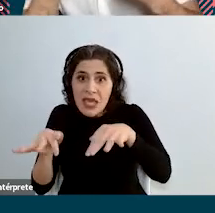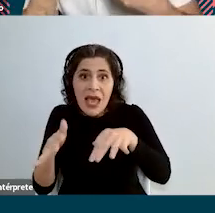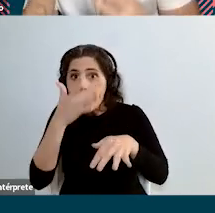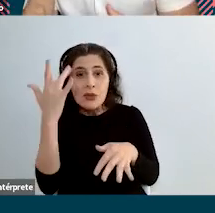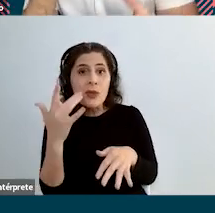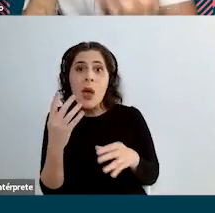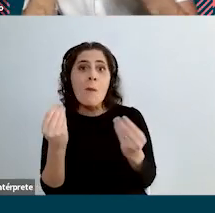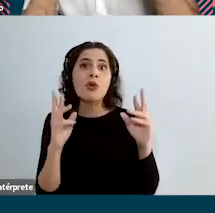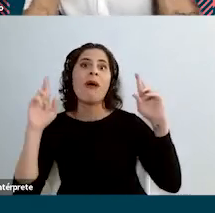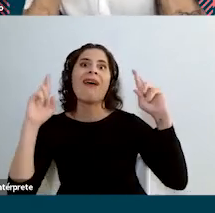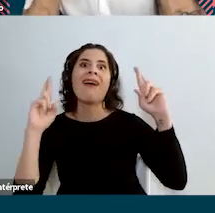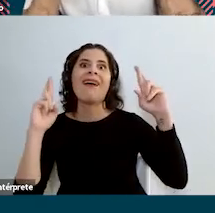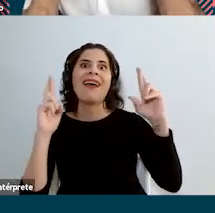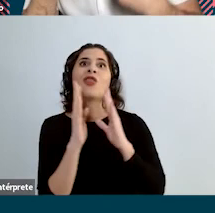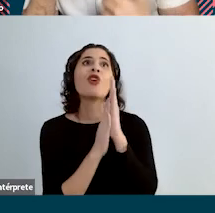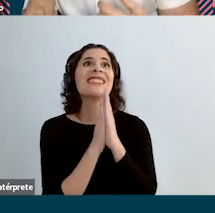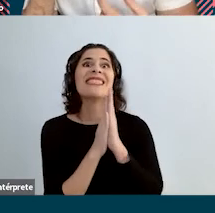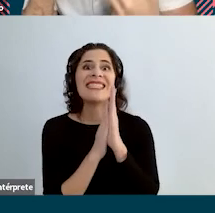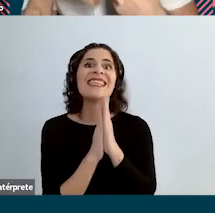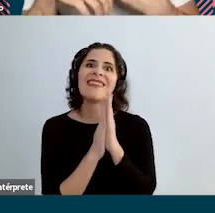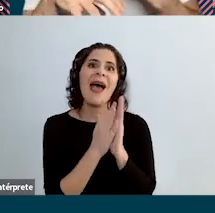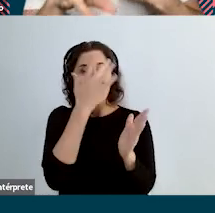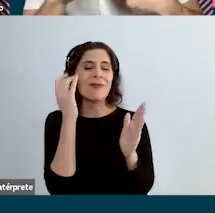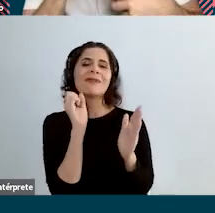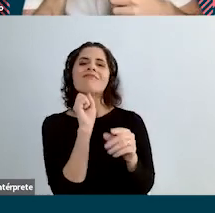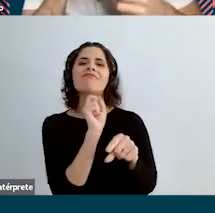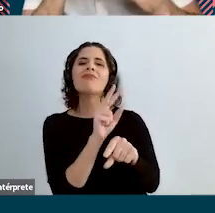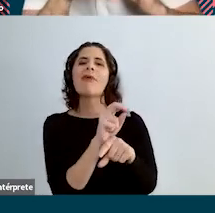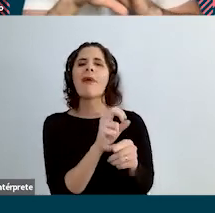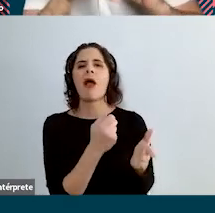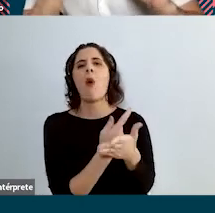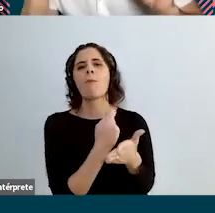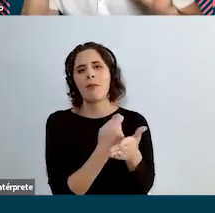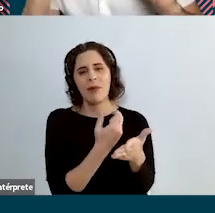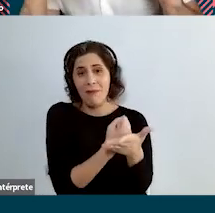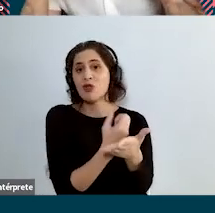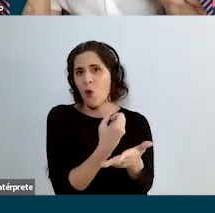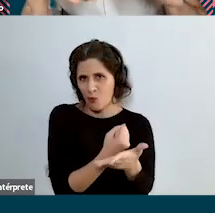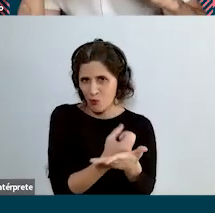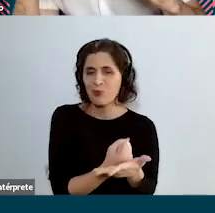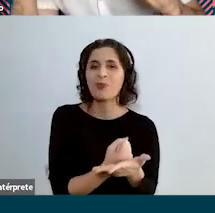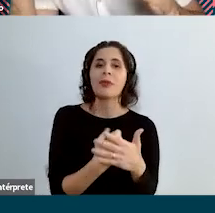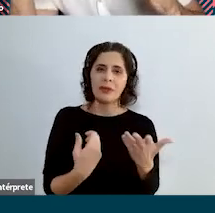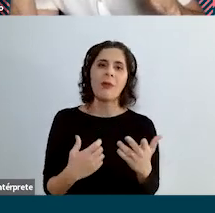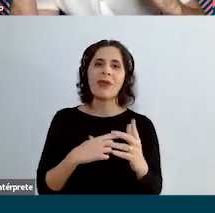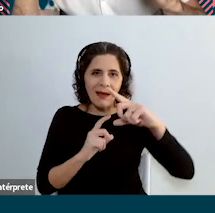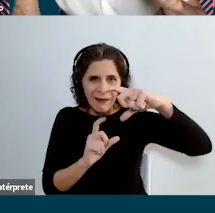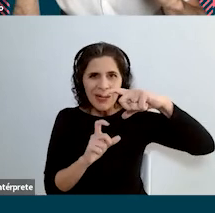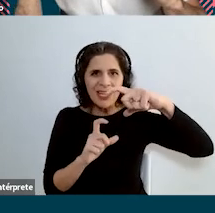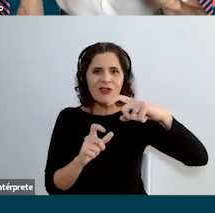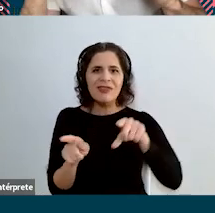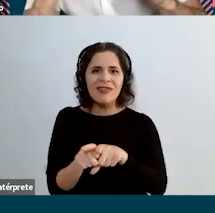novos com esse poder da torcida, né? Então, não tanto estratégico, mas da torcida para montar o seu ranking, tirar um print, compartilhar nas